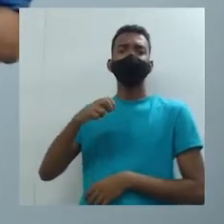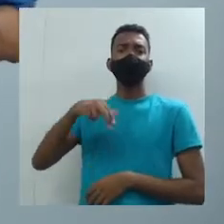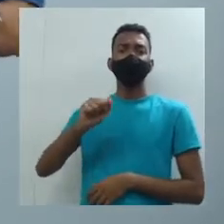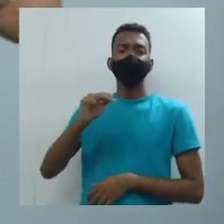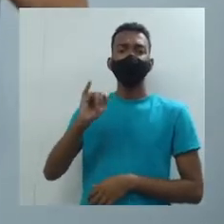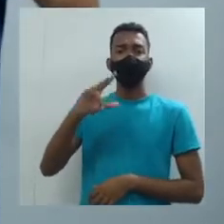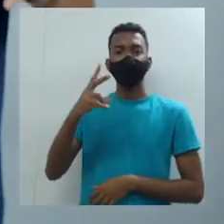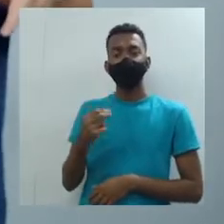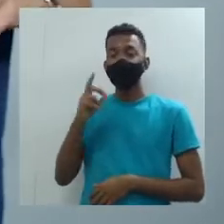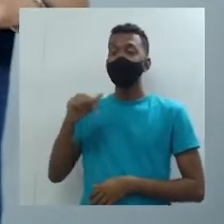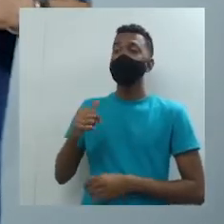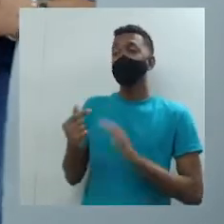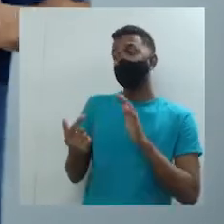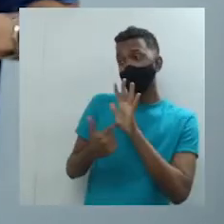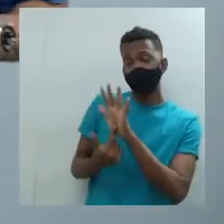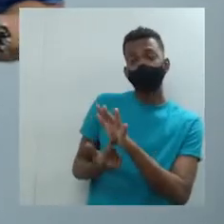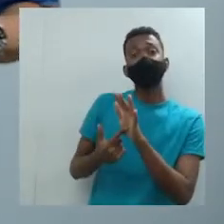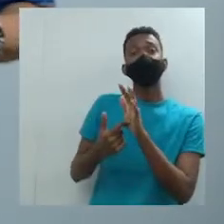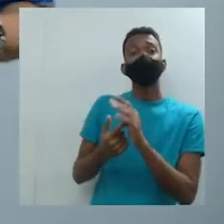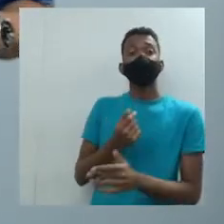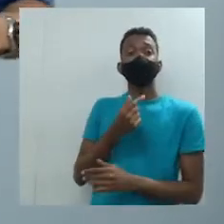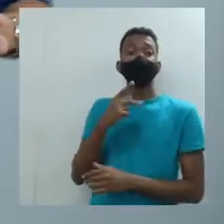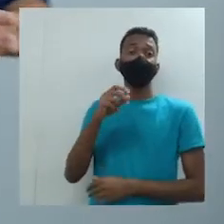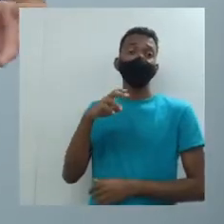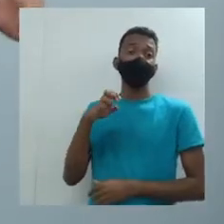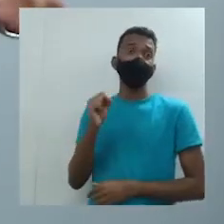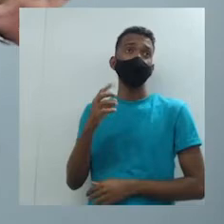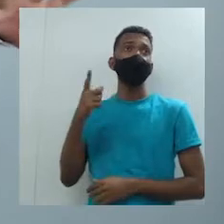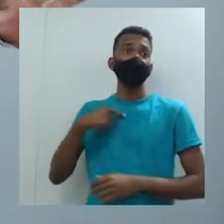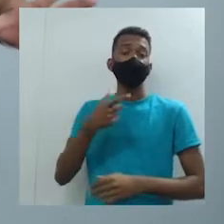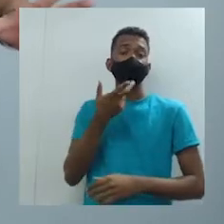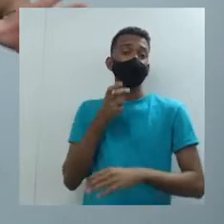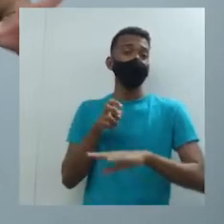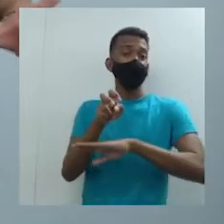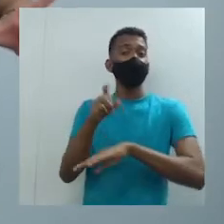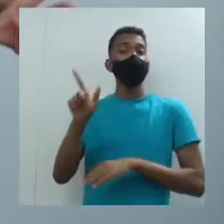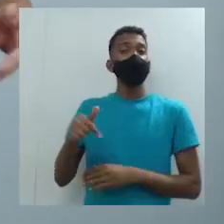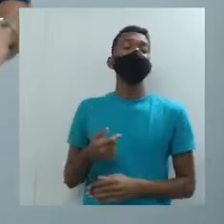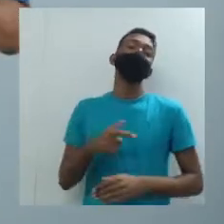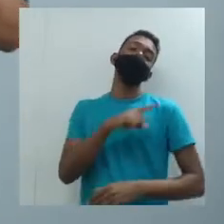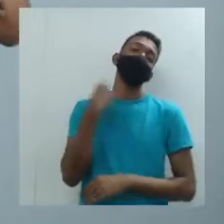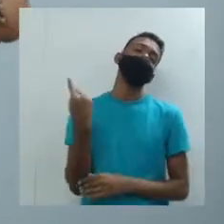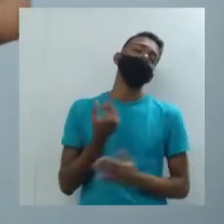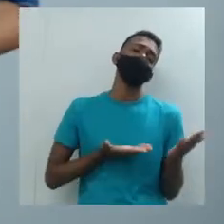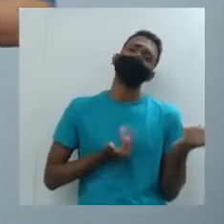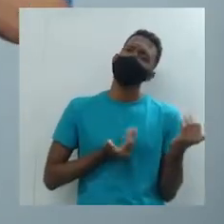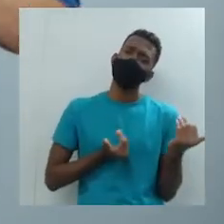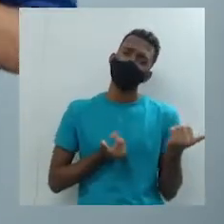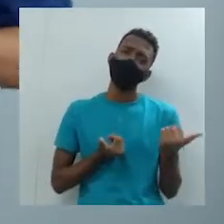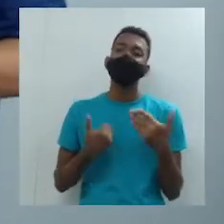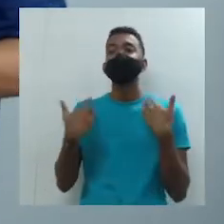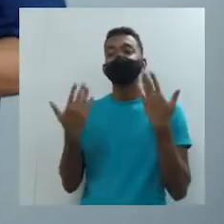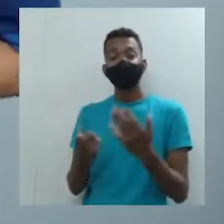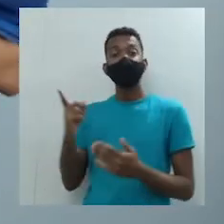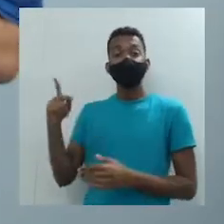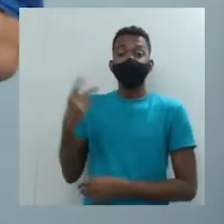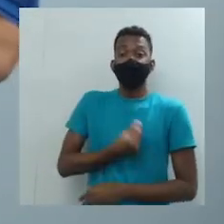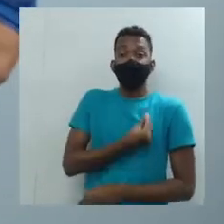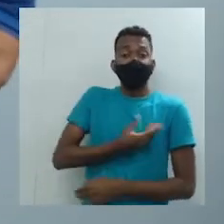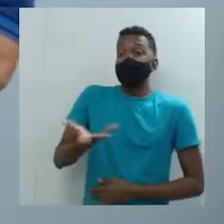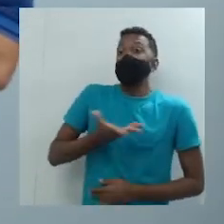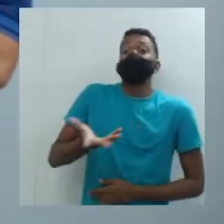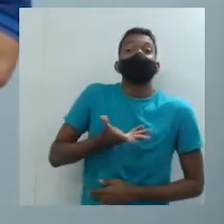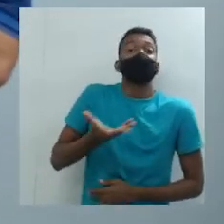um poeta que eu já vou adiantar, morreu jovem, infelizmente. Eu não vou dizer a idade ainda. Morreu jovem, então a pressa de viver,